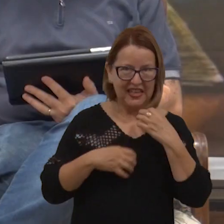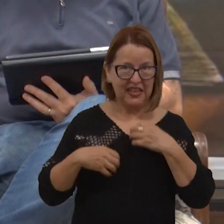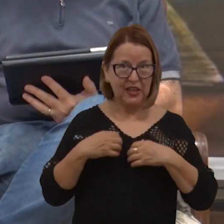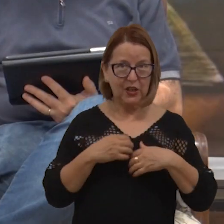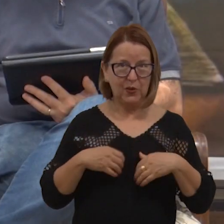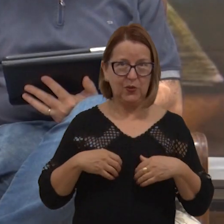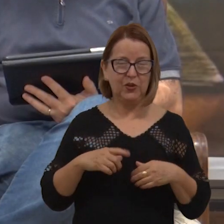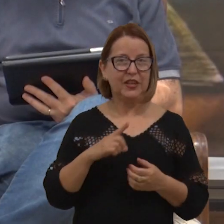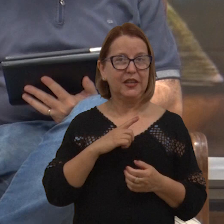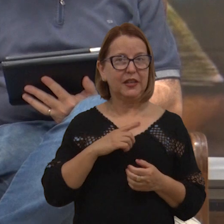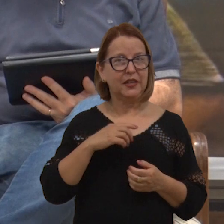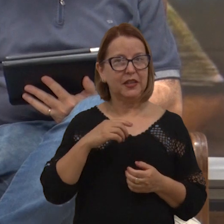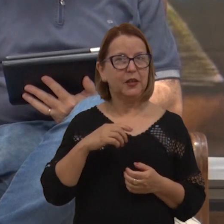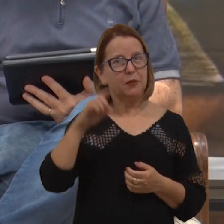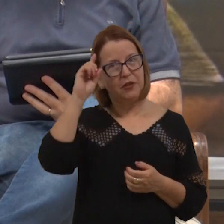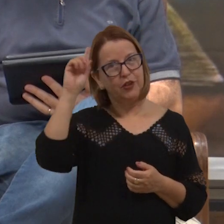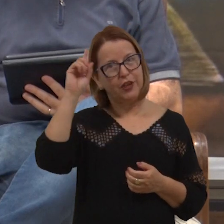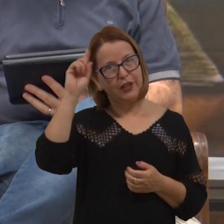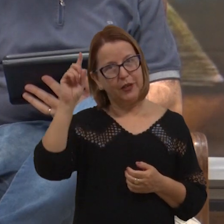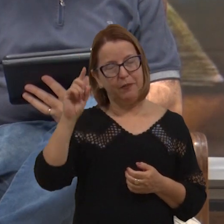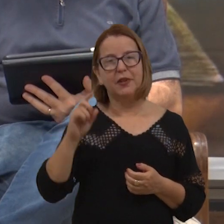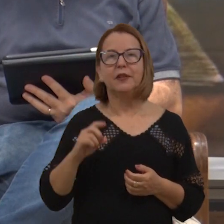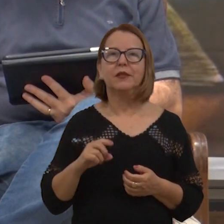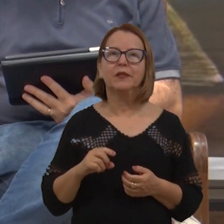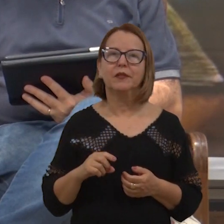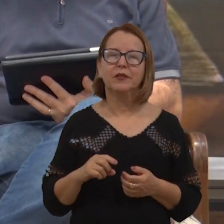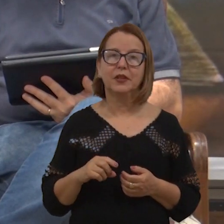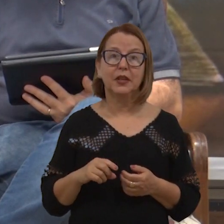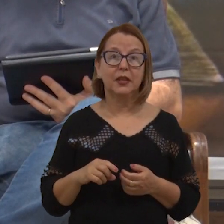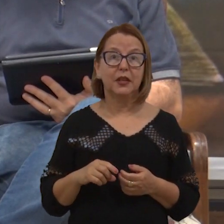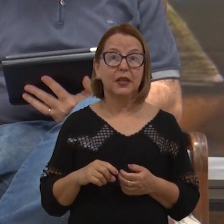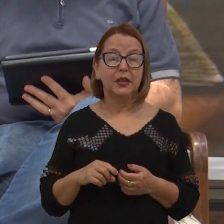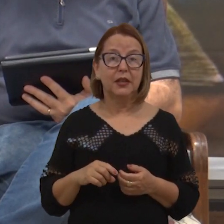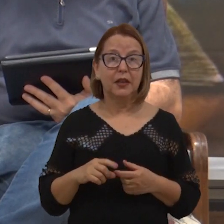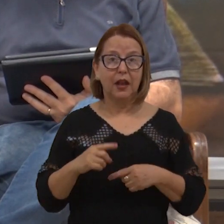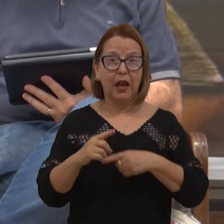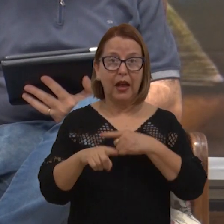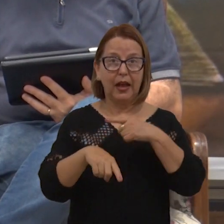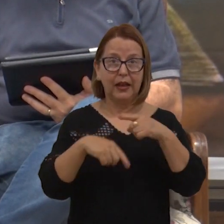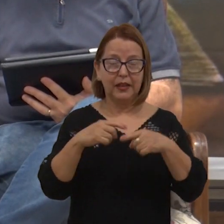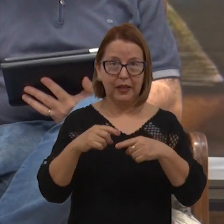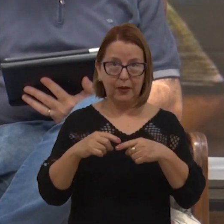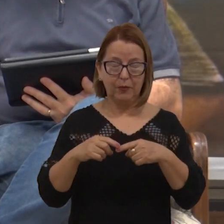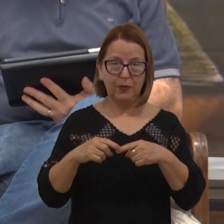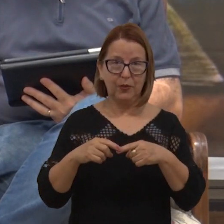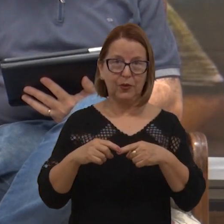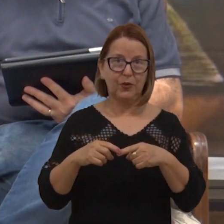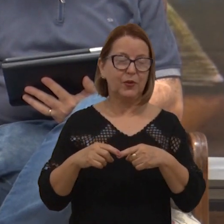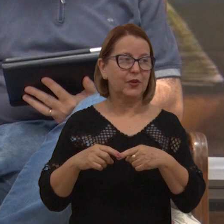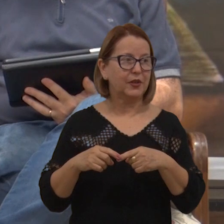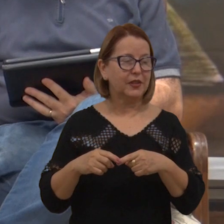nós passamos diariamente, que nós sofremos, elas vão somatizar no nosso corpo. E como nós temos